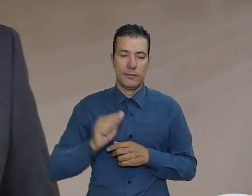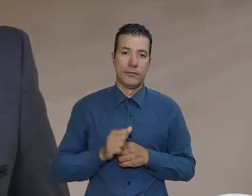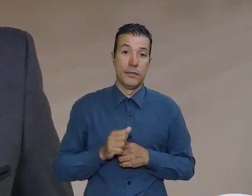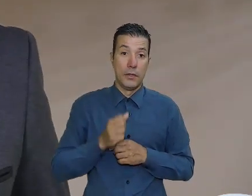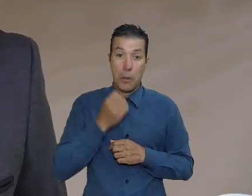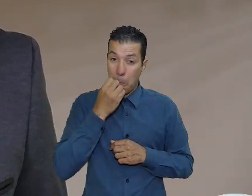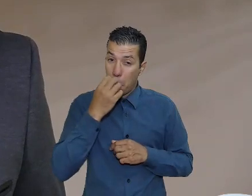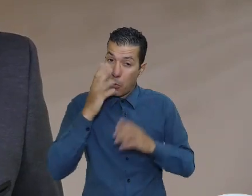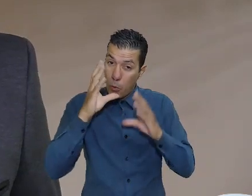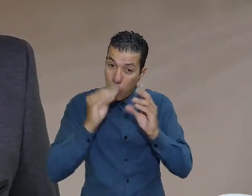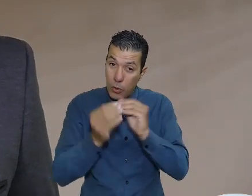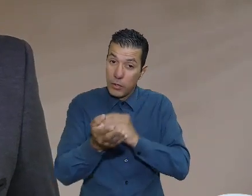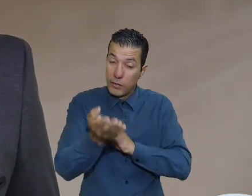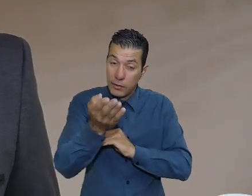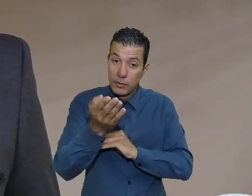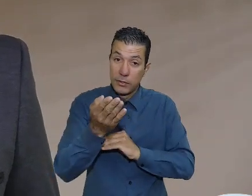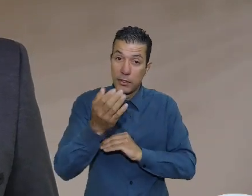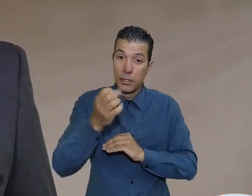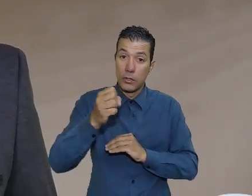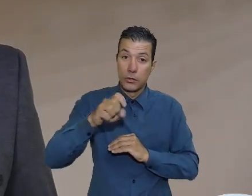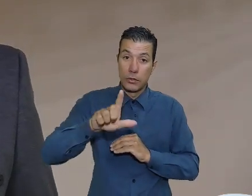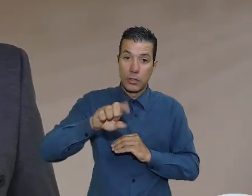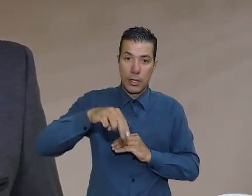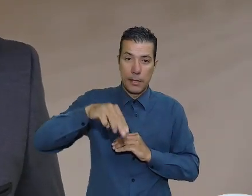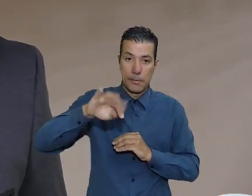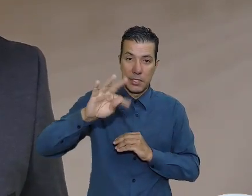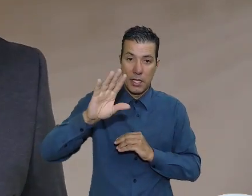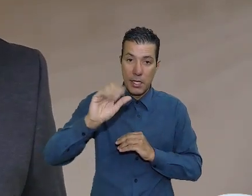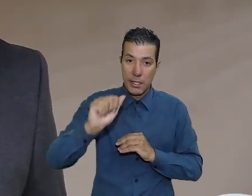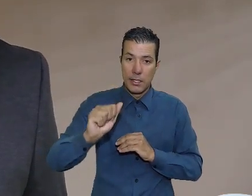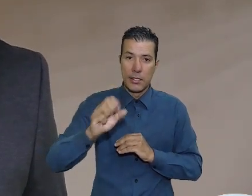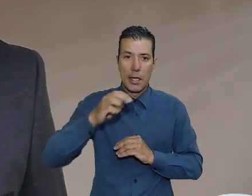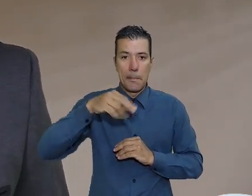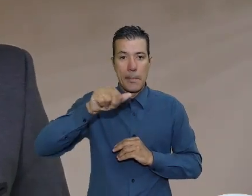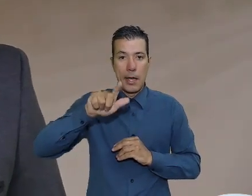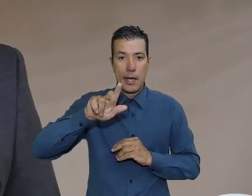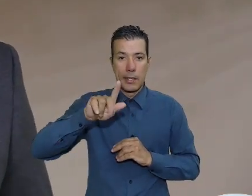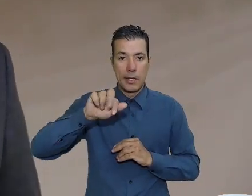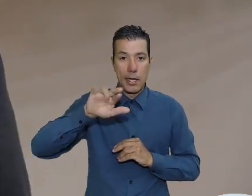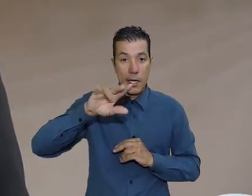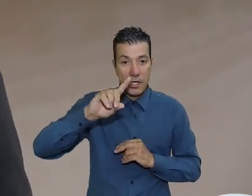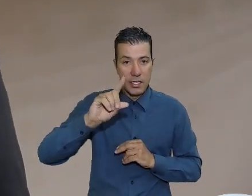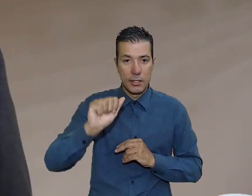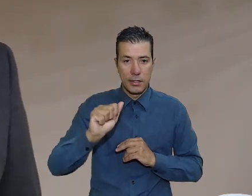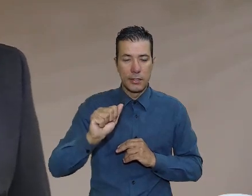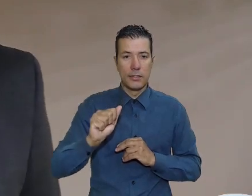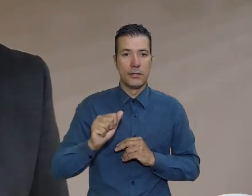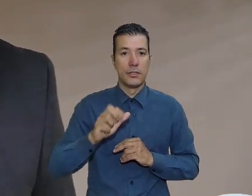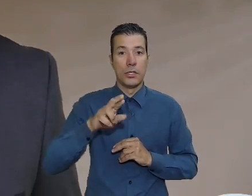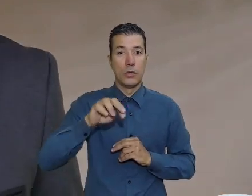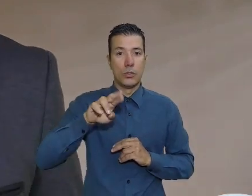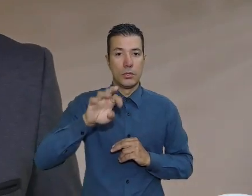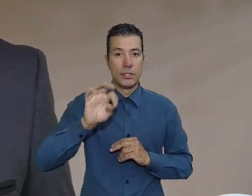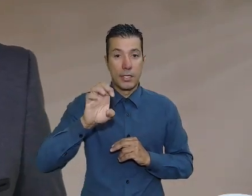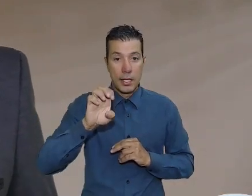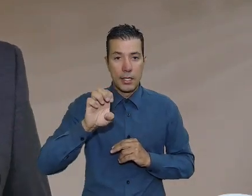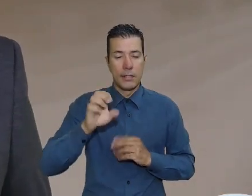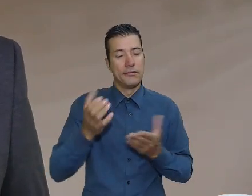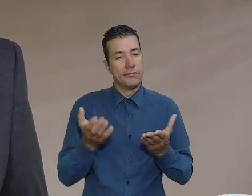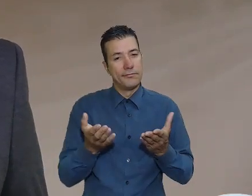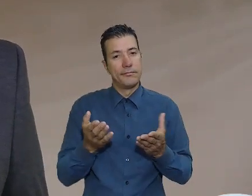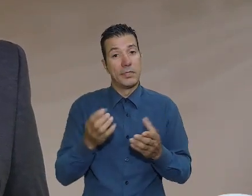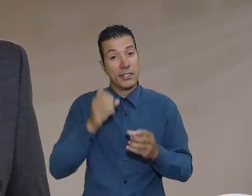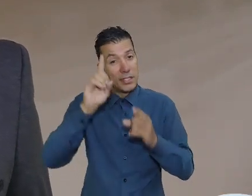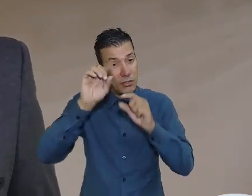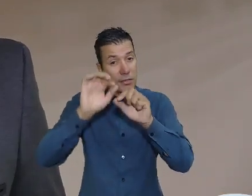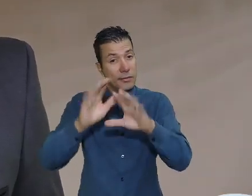boa noite para vocês. Sulamita Souza, Margarita Raimunda, Ruth Casimiro, que